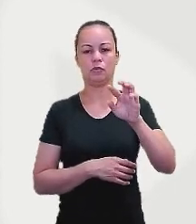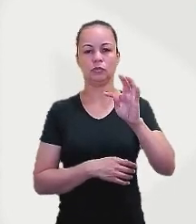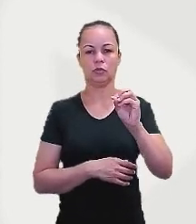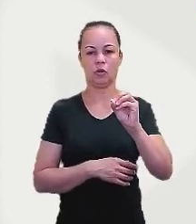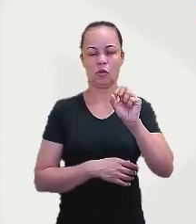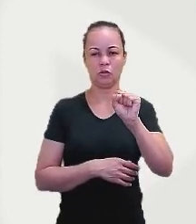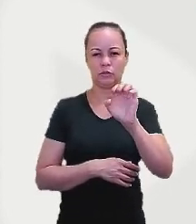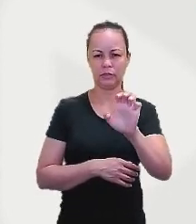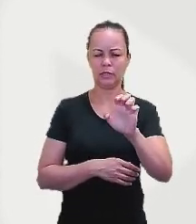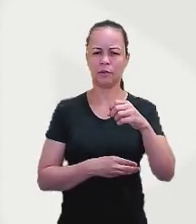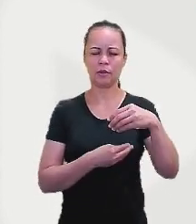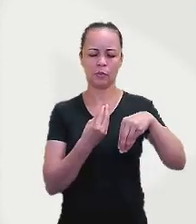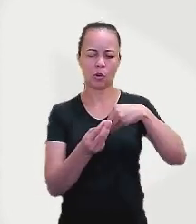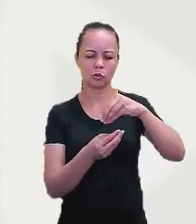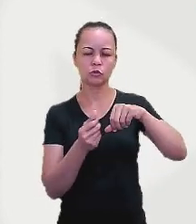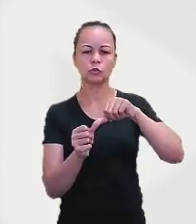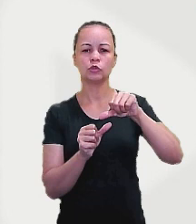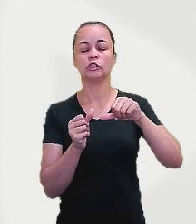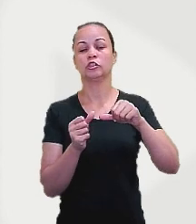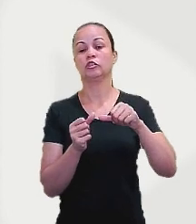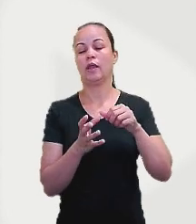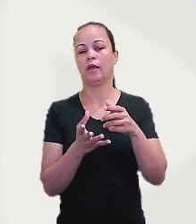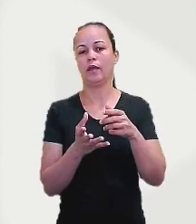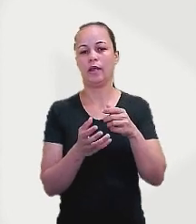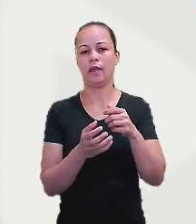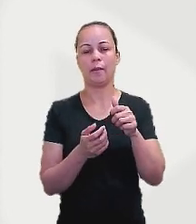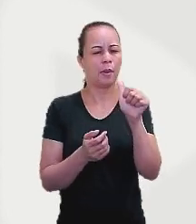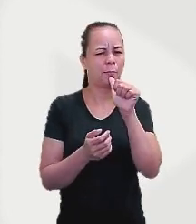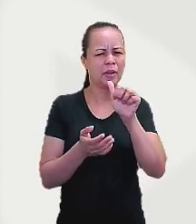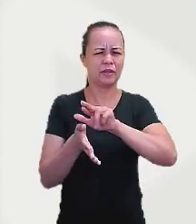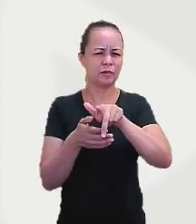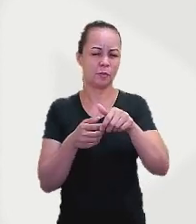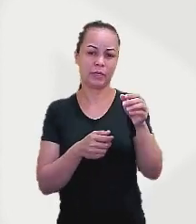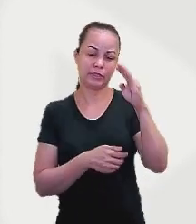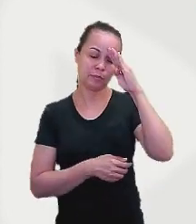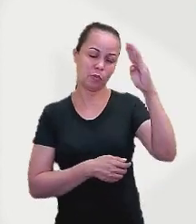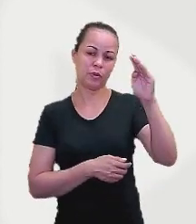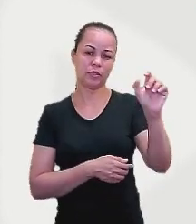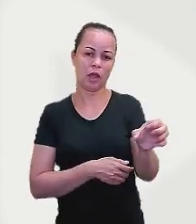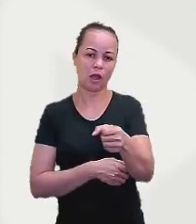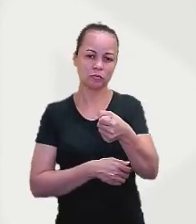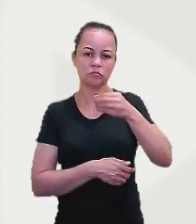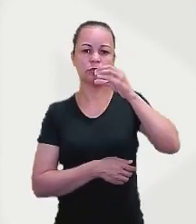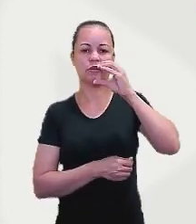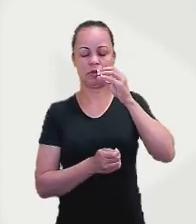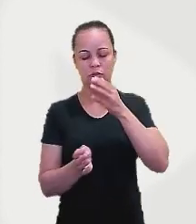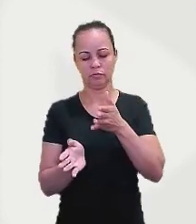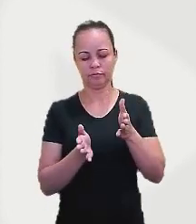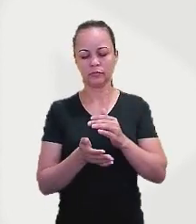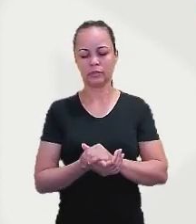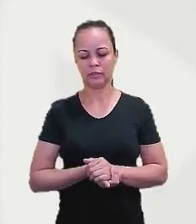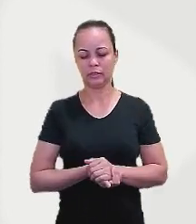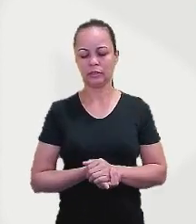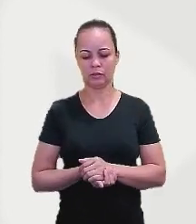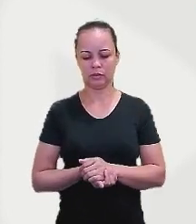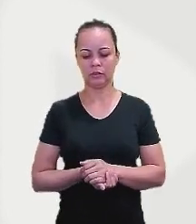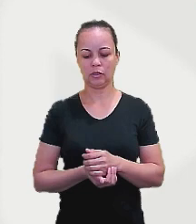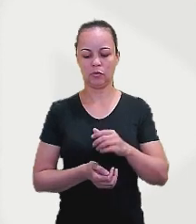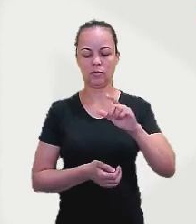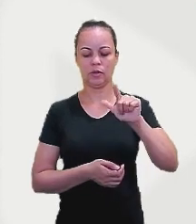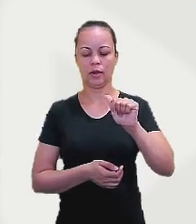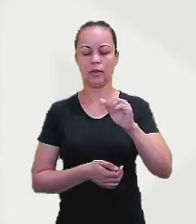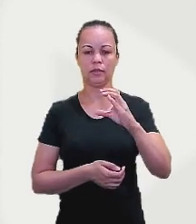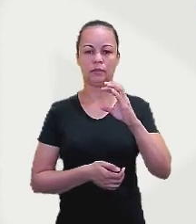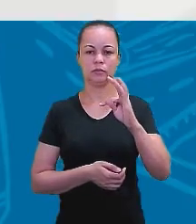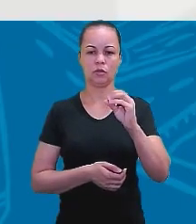produz bebidas, principalmente a cerveja. E tem ali, ó, a lactose, que é feita a partir da glicose com a galactose.